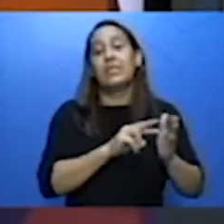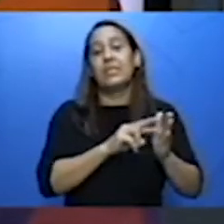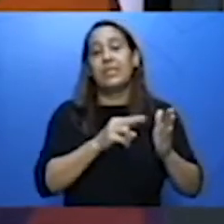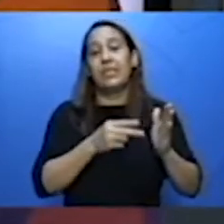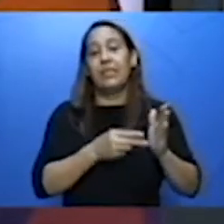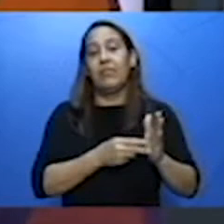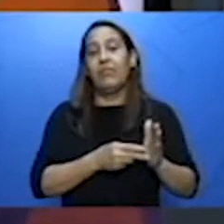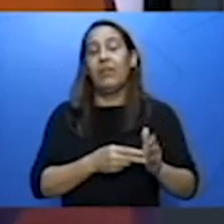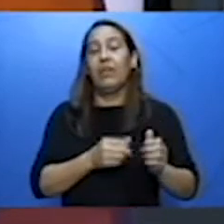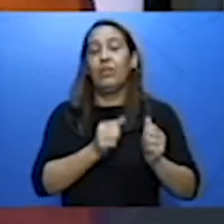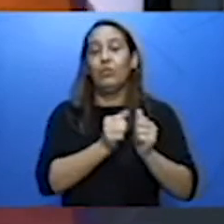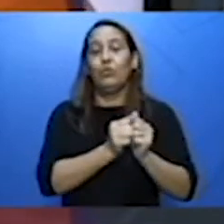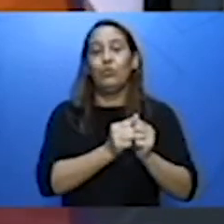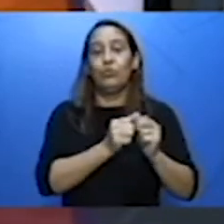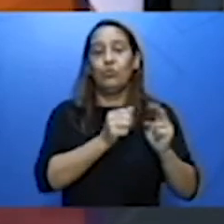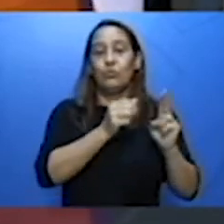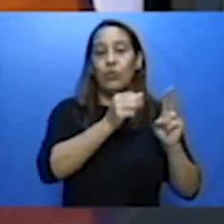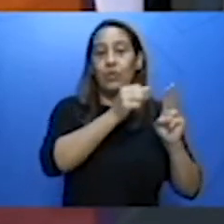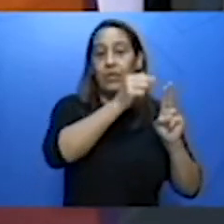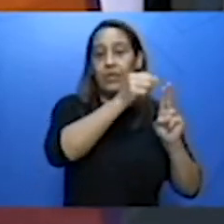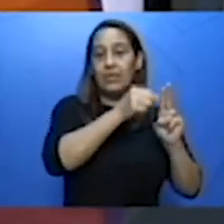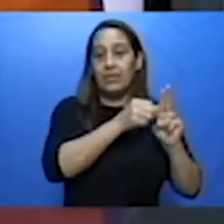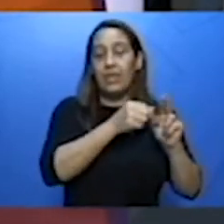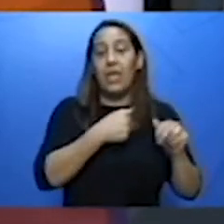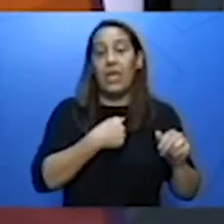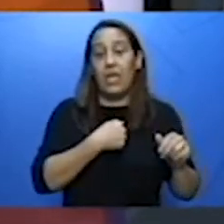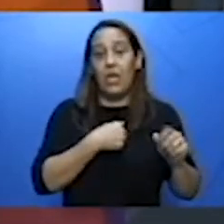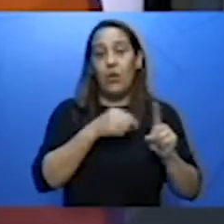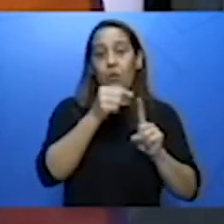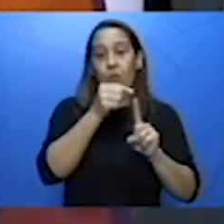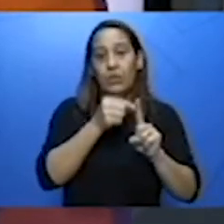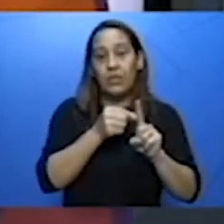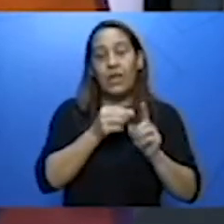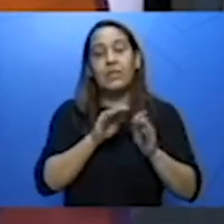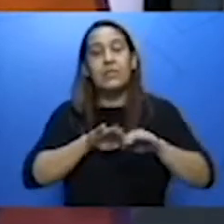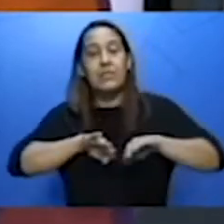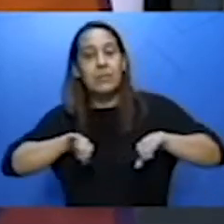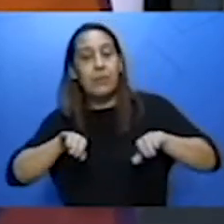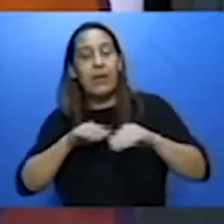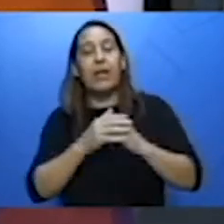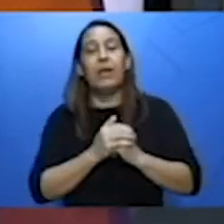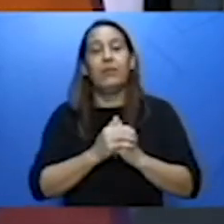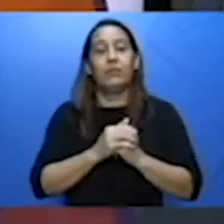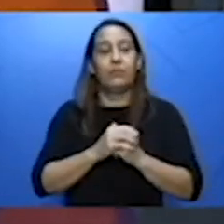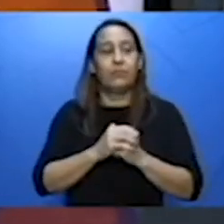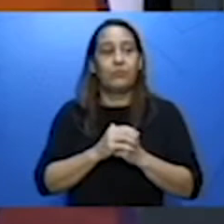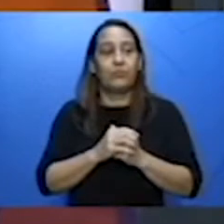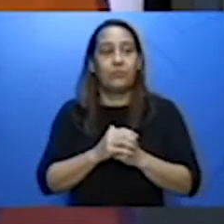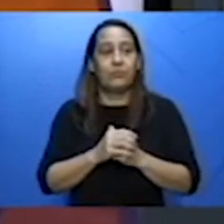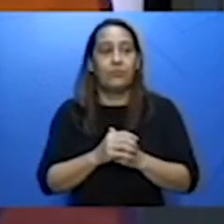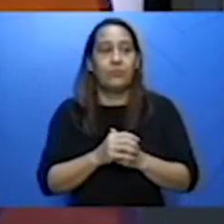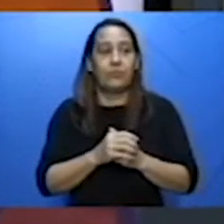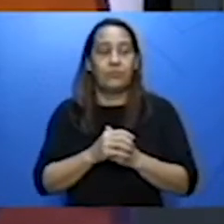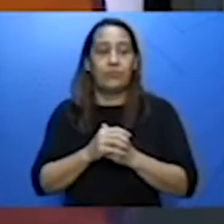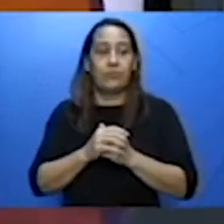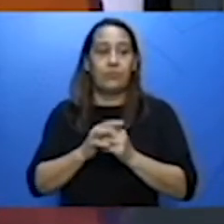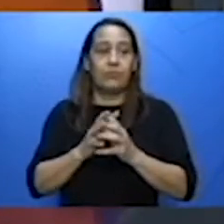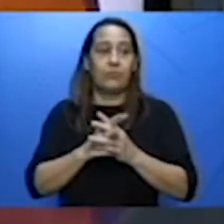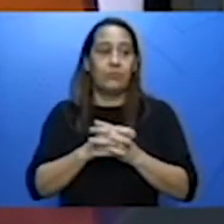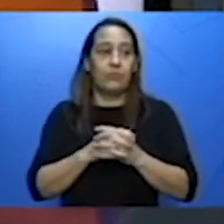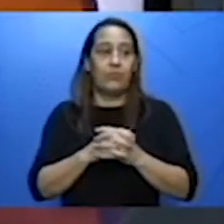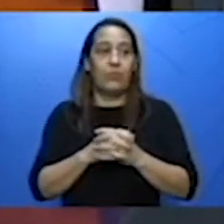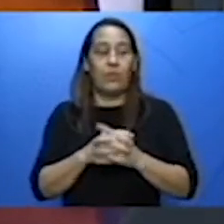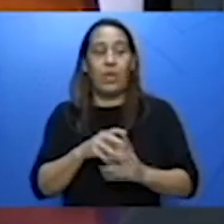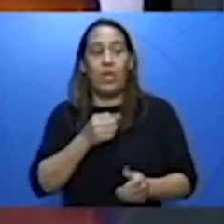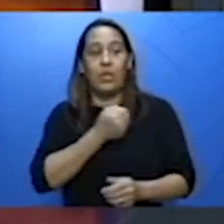moram com dezenas e eu fico com a unidade, porque a unidade tem que morar comigo mesmo. Então, aquela